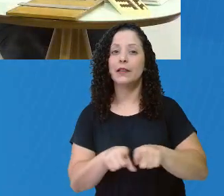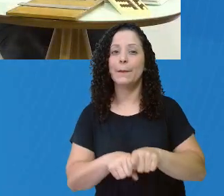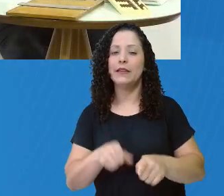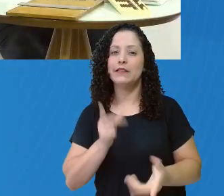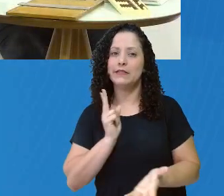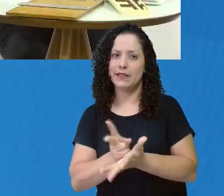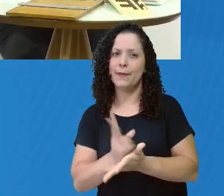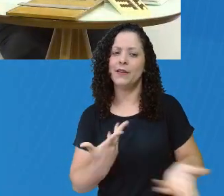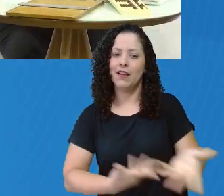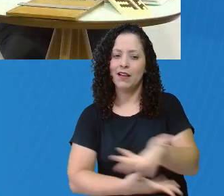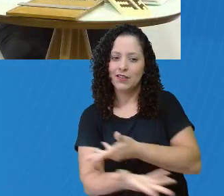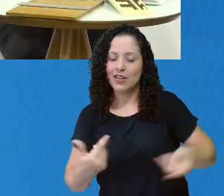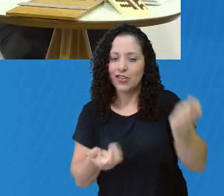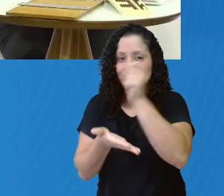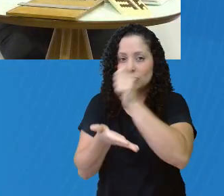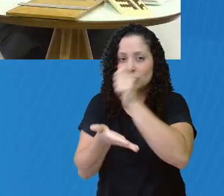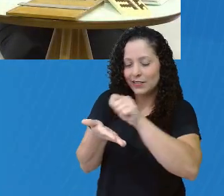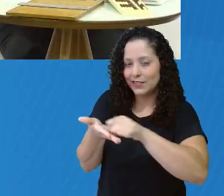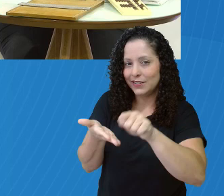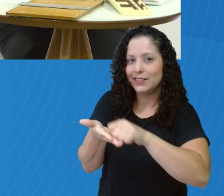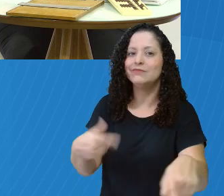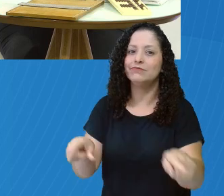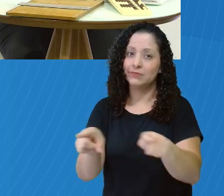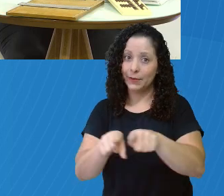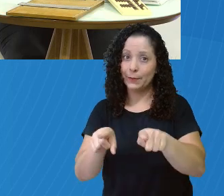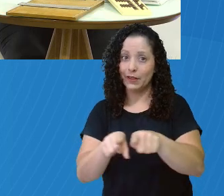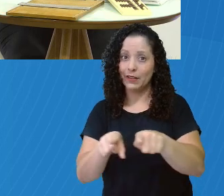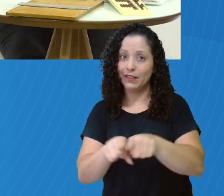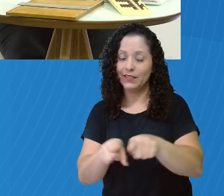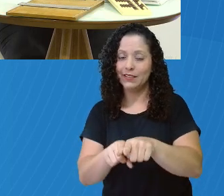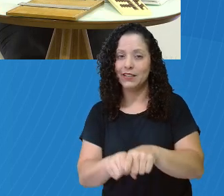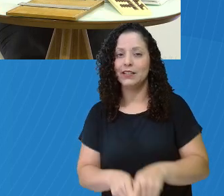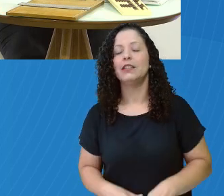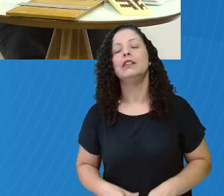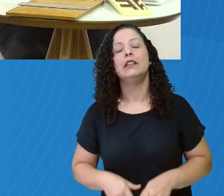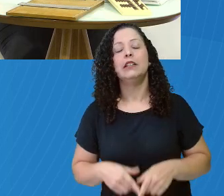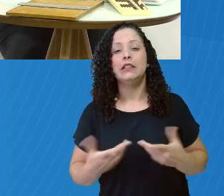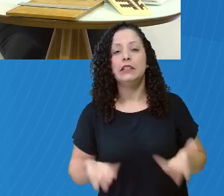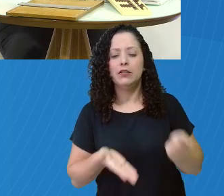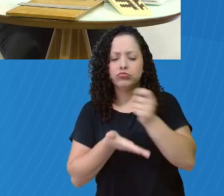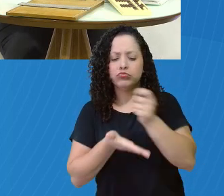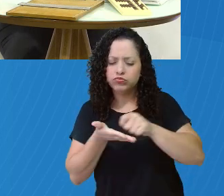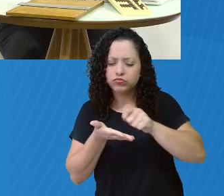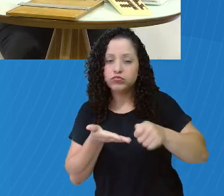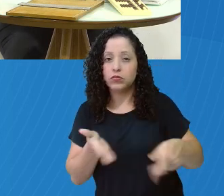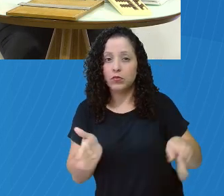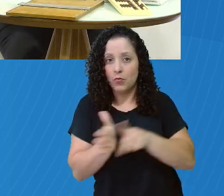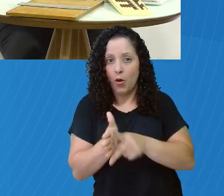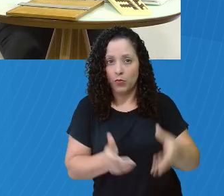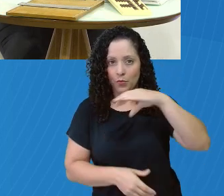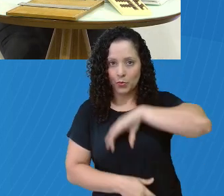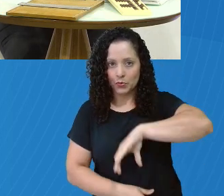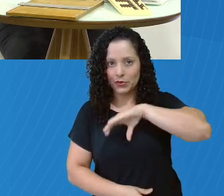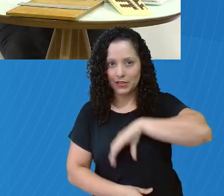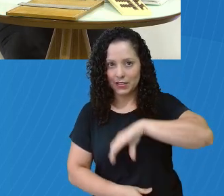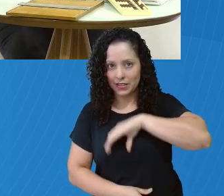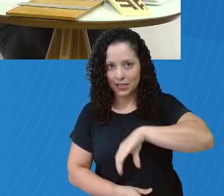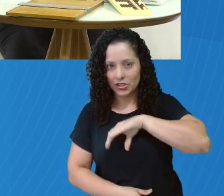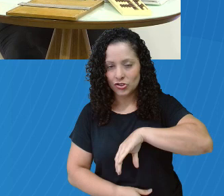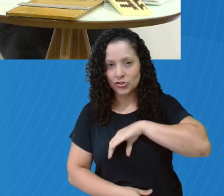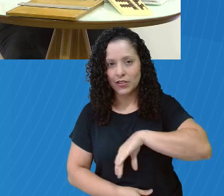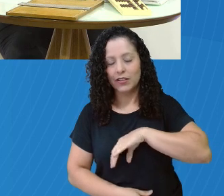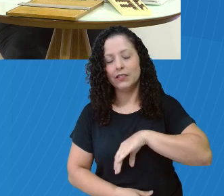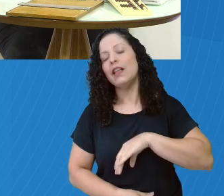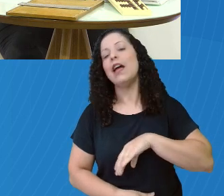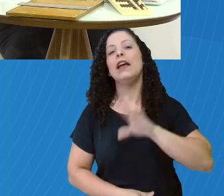a escrita convencional da nossa língua, a representação gráfica, na verdade, da nossa língua portuguesa, que compõe o